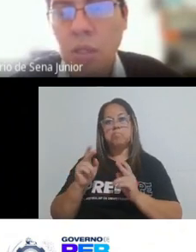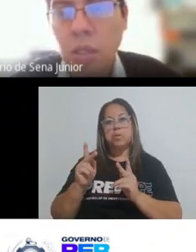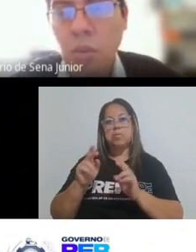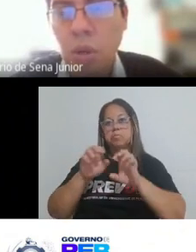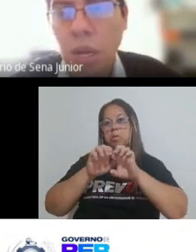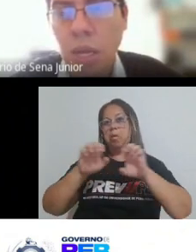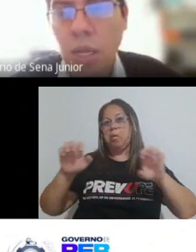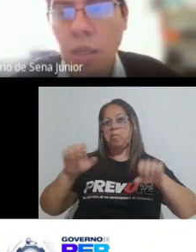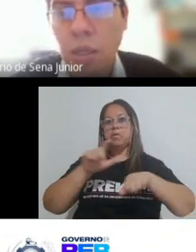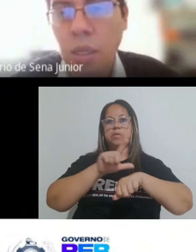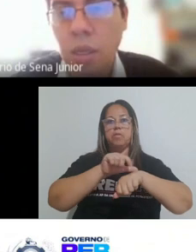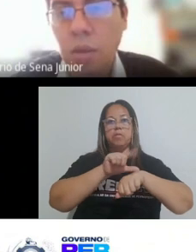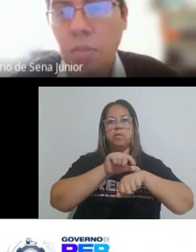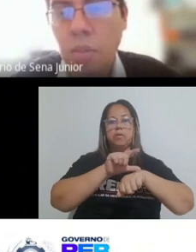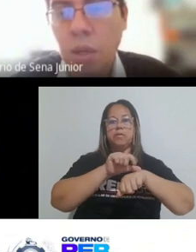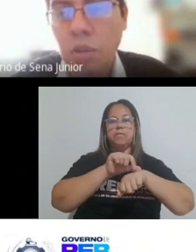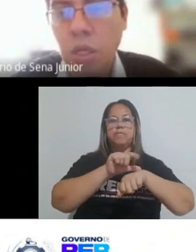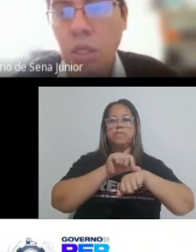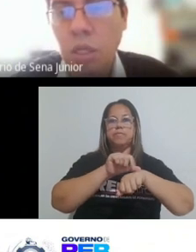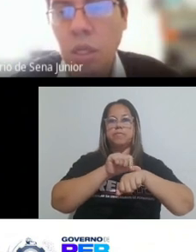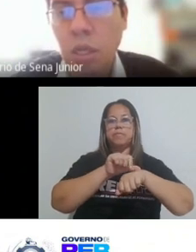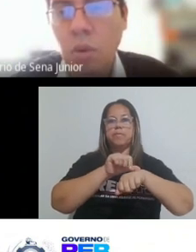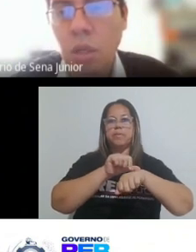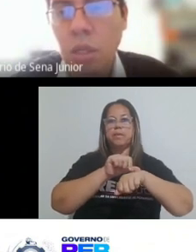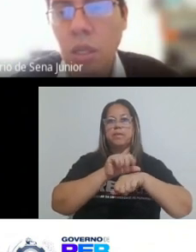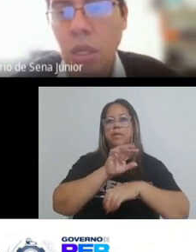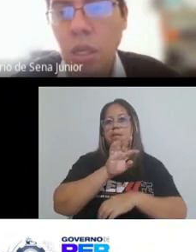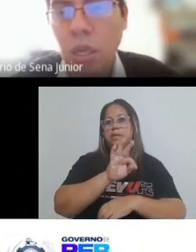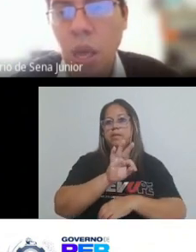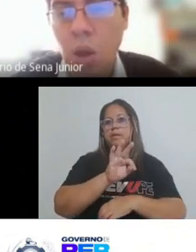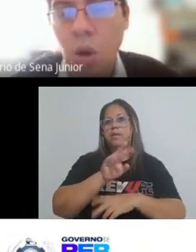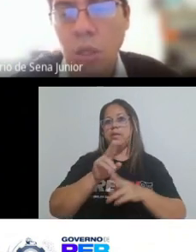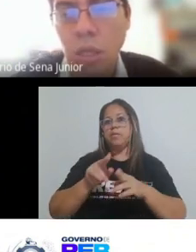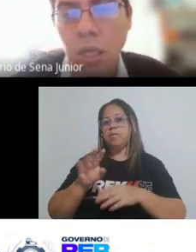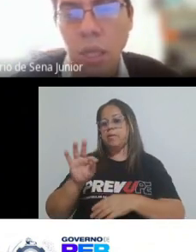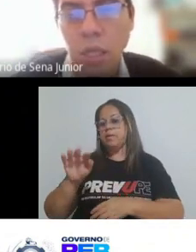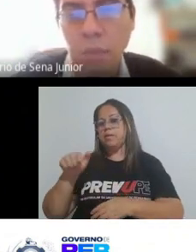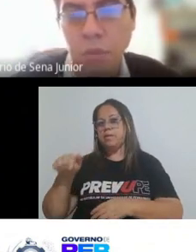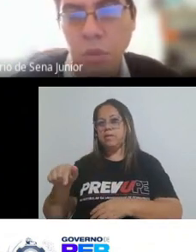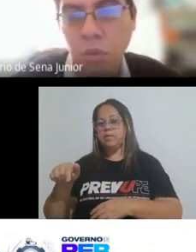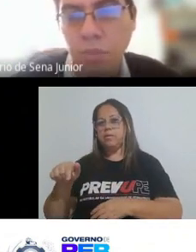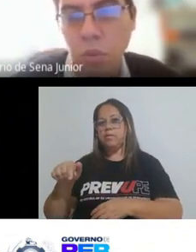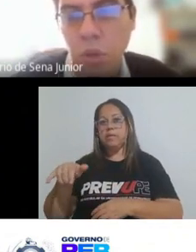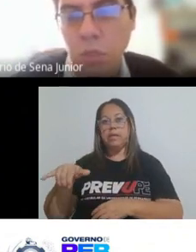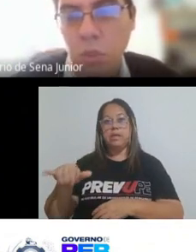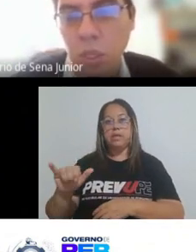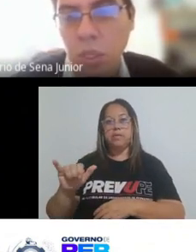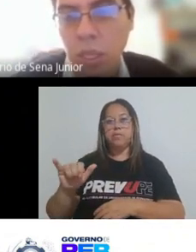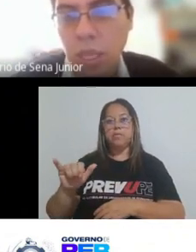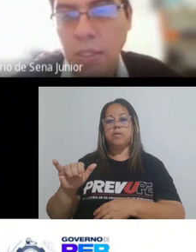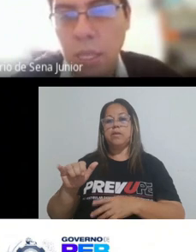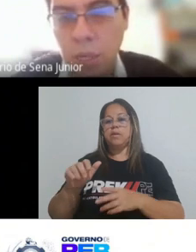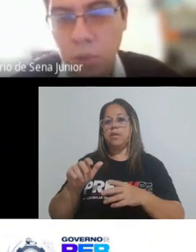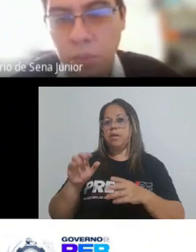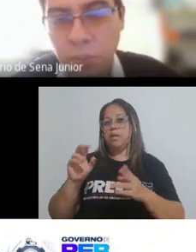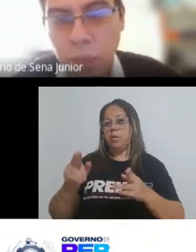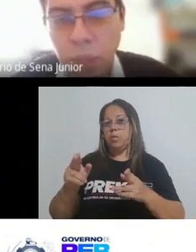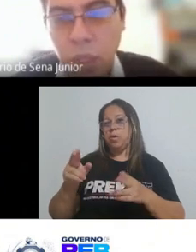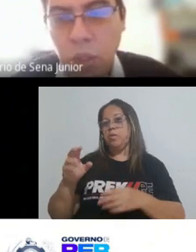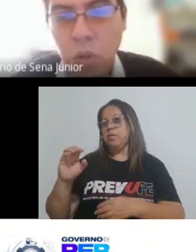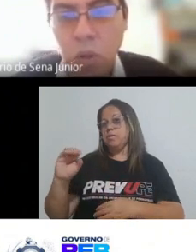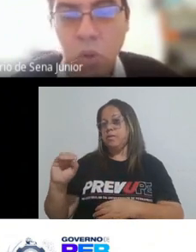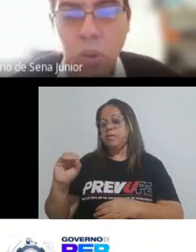equação horária para o instante T igual a TQ, a coordenada Y correspondente é zero,